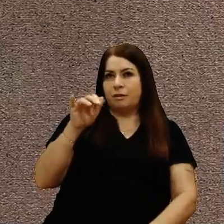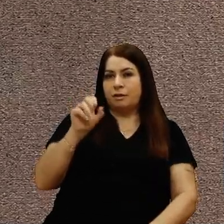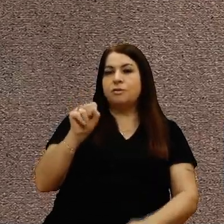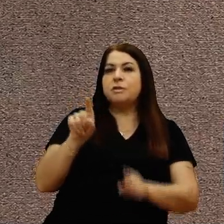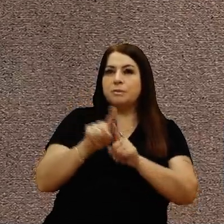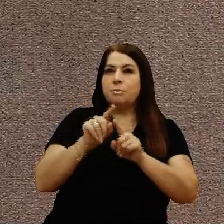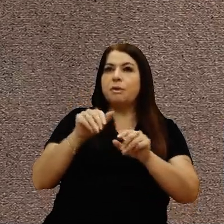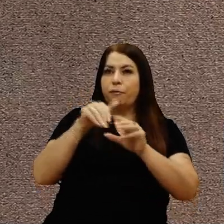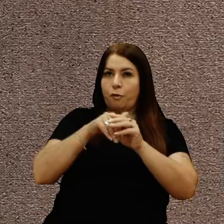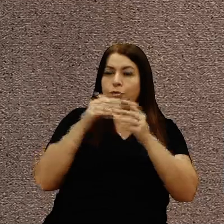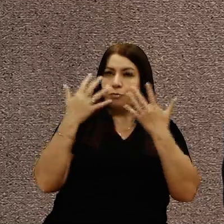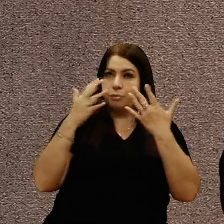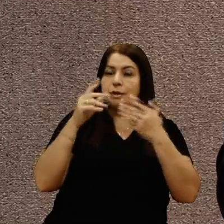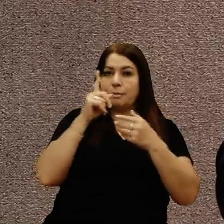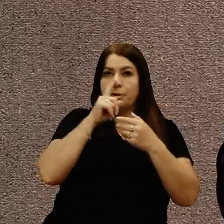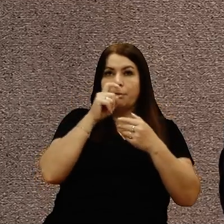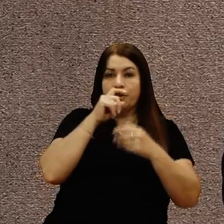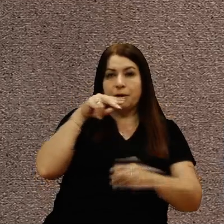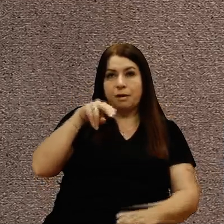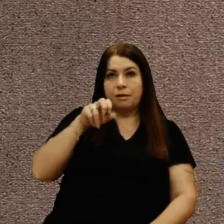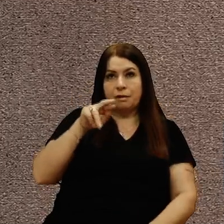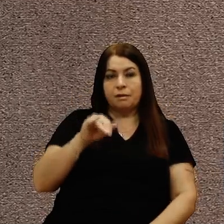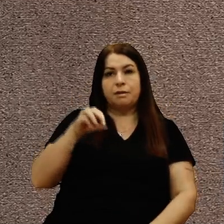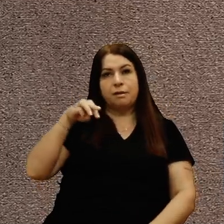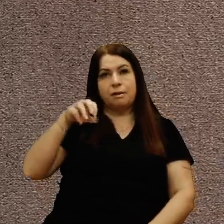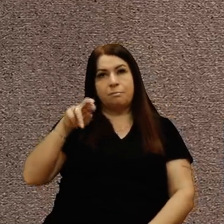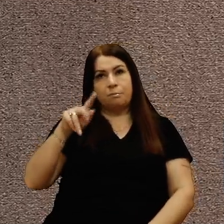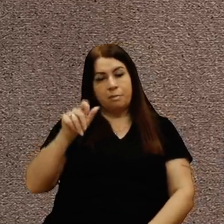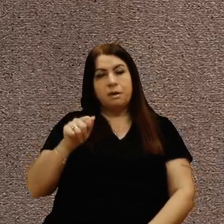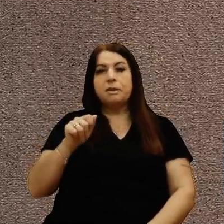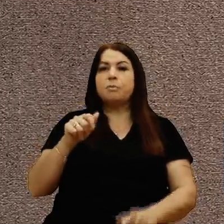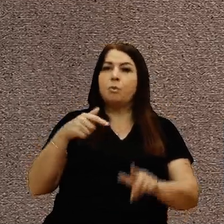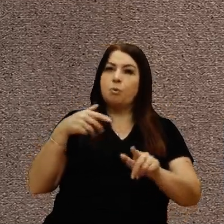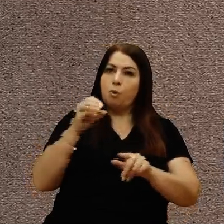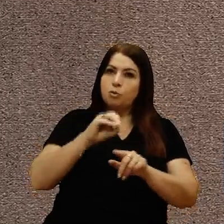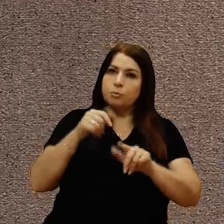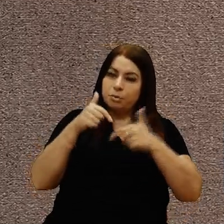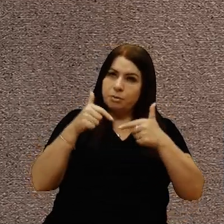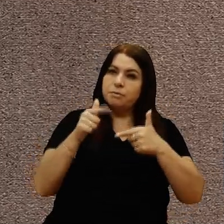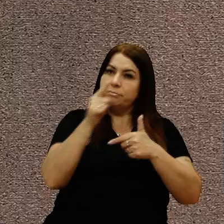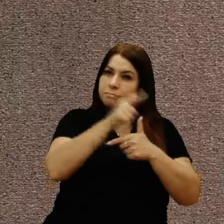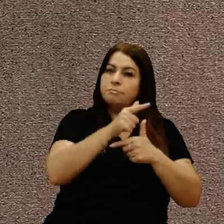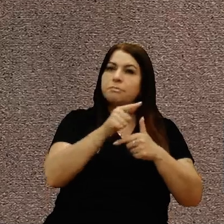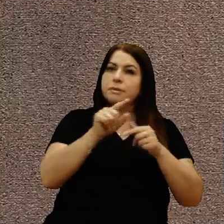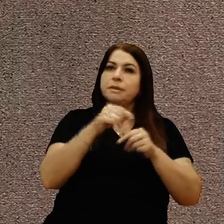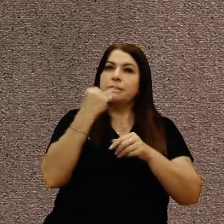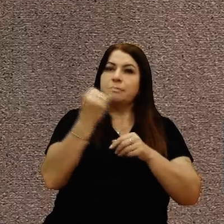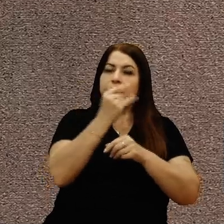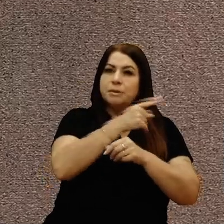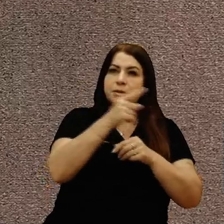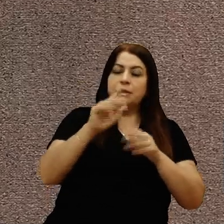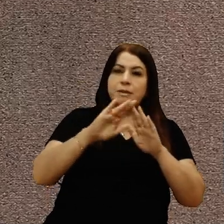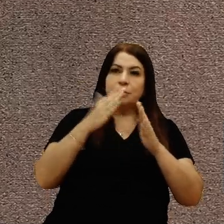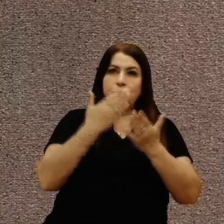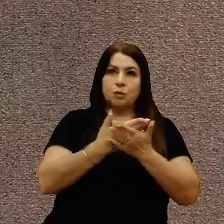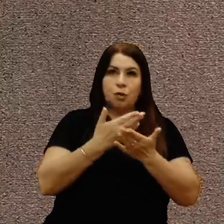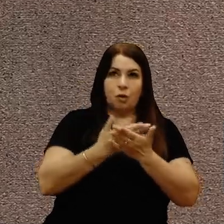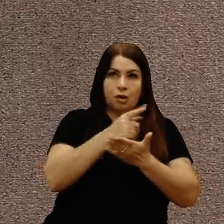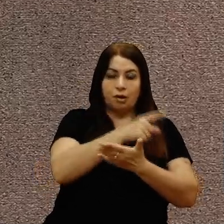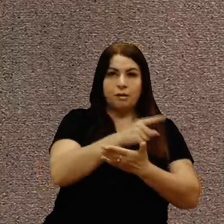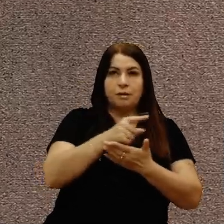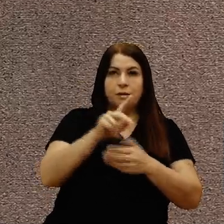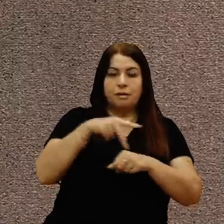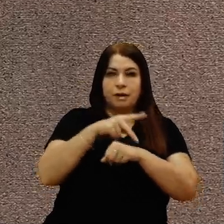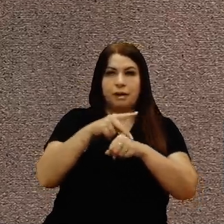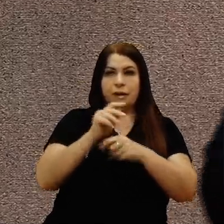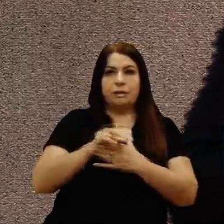congratulações por isso, aos pais dela, Neri e Marga, pelo excelente trabalho que permitem agora com que ela esteja nesta importante escola da nossa cidade e do nosso país.